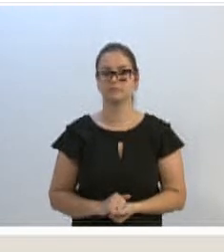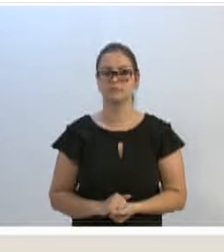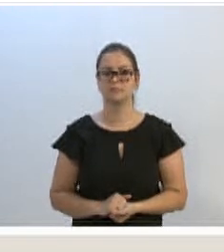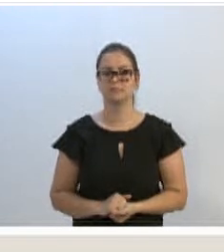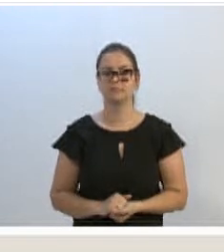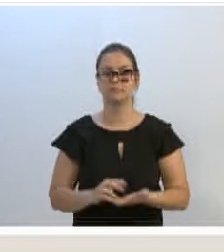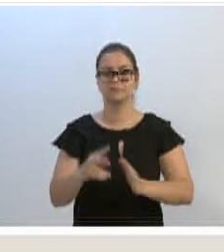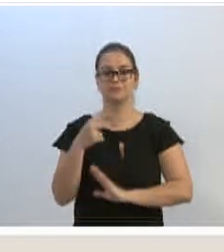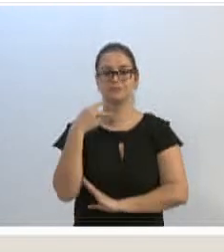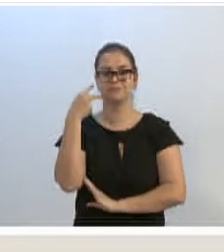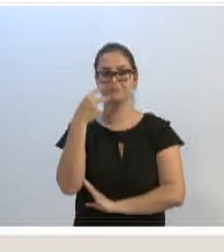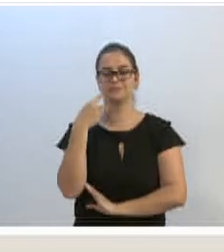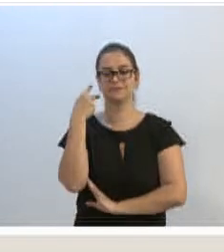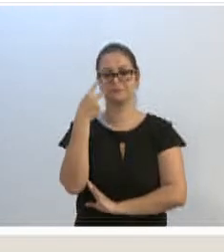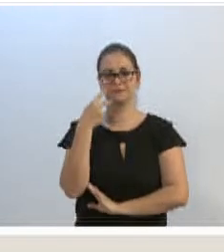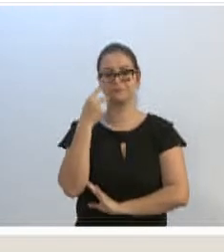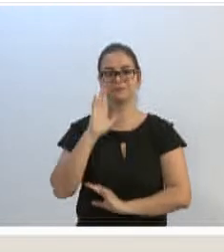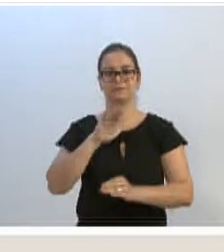Senhores vereadores, em votação.